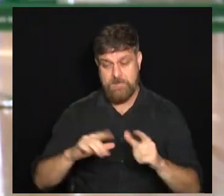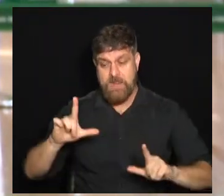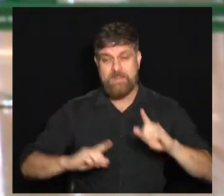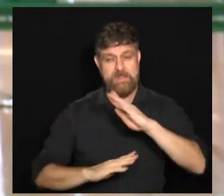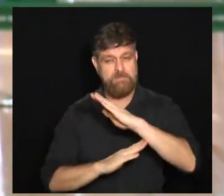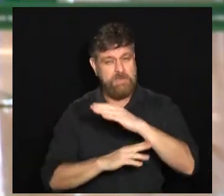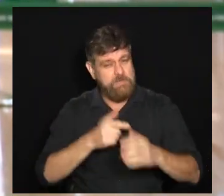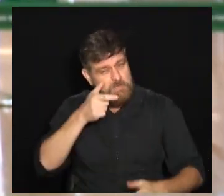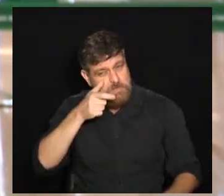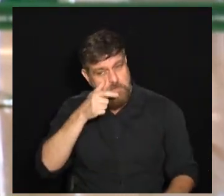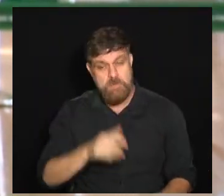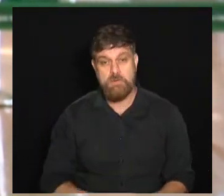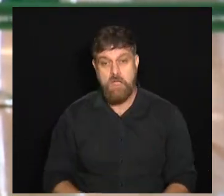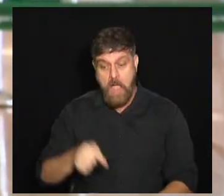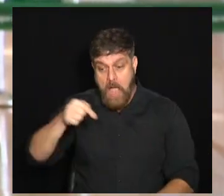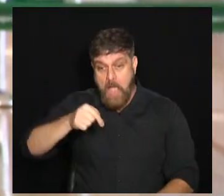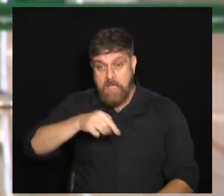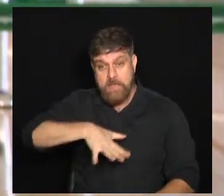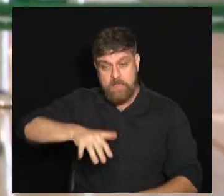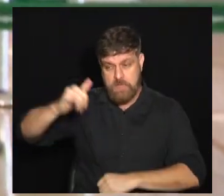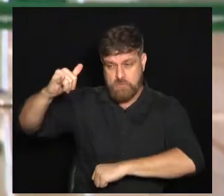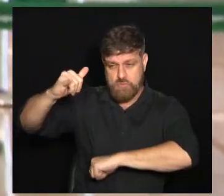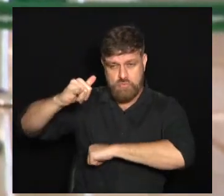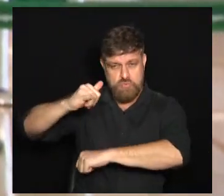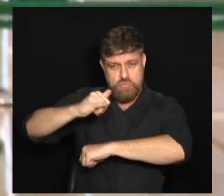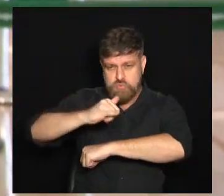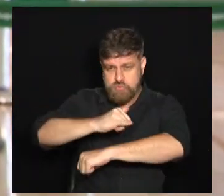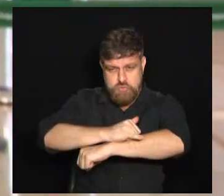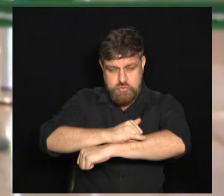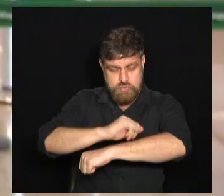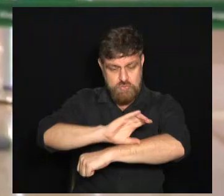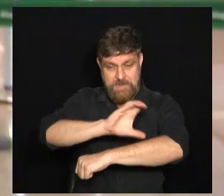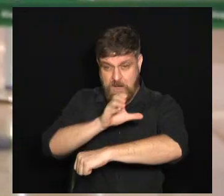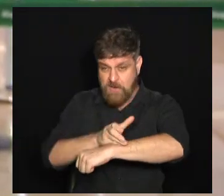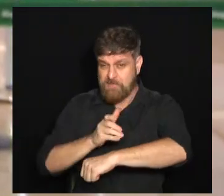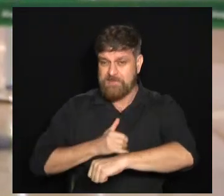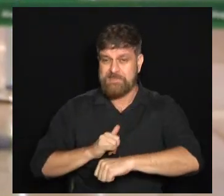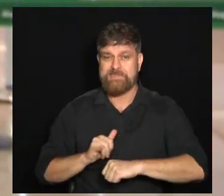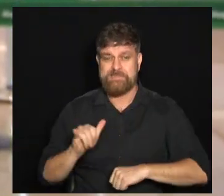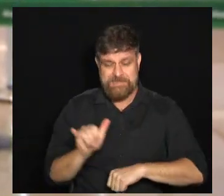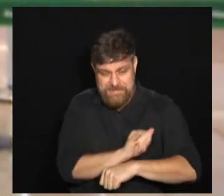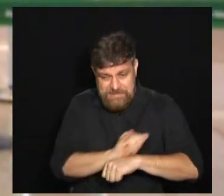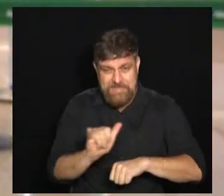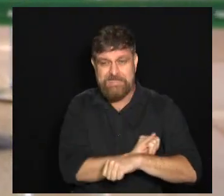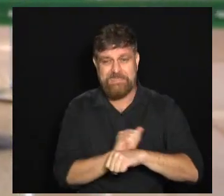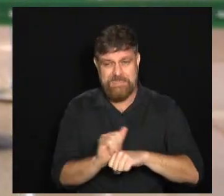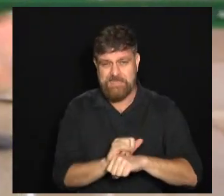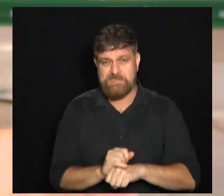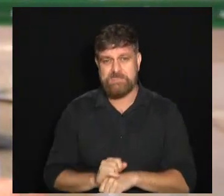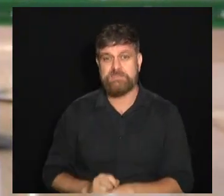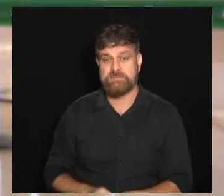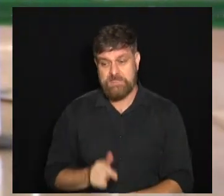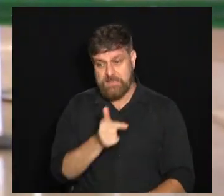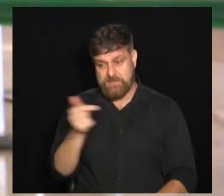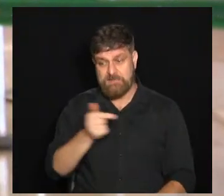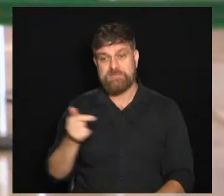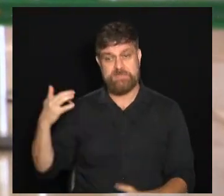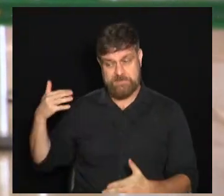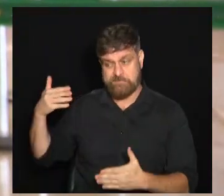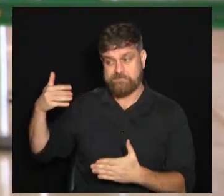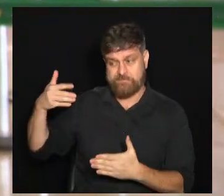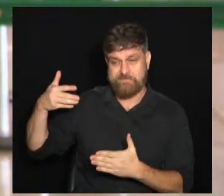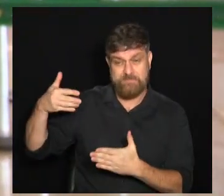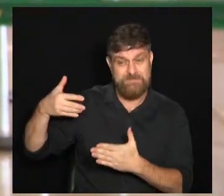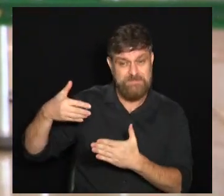Câmara. Bom, o Viracopos ele tem tomado diversas medidas nos últimos meses, né, nas últimas semanas, né,